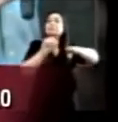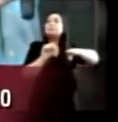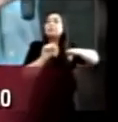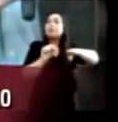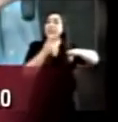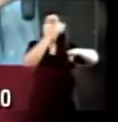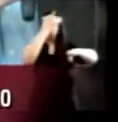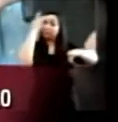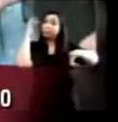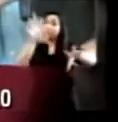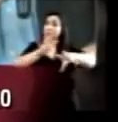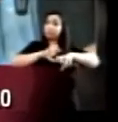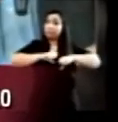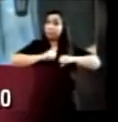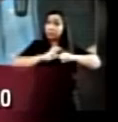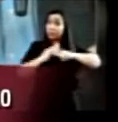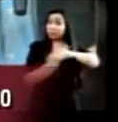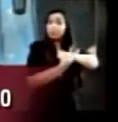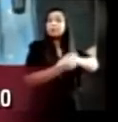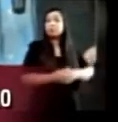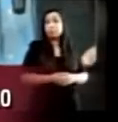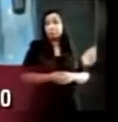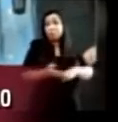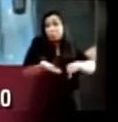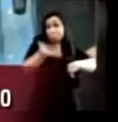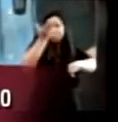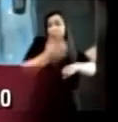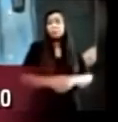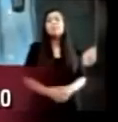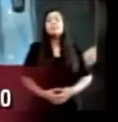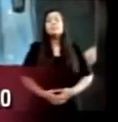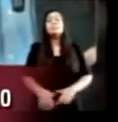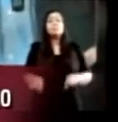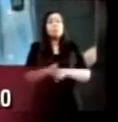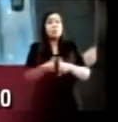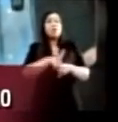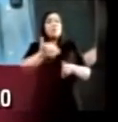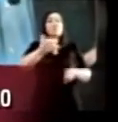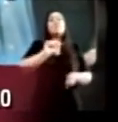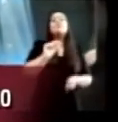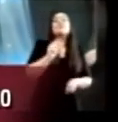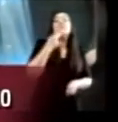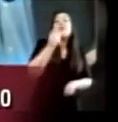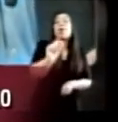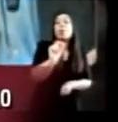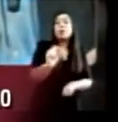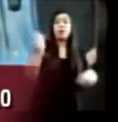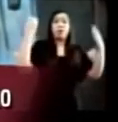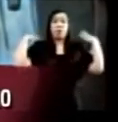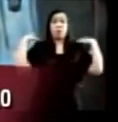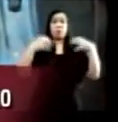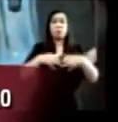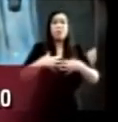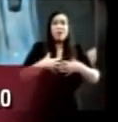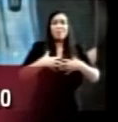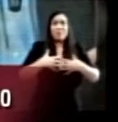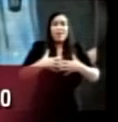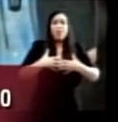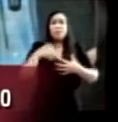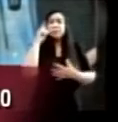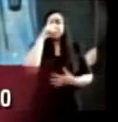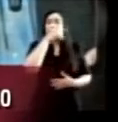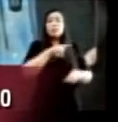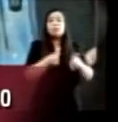Preto. Agora nós vamos falar das médias móveis, tanto da síndrome respiratória aguda grave, como